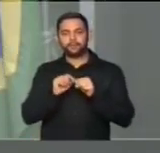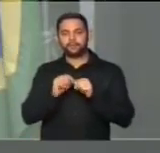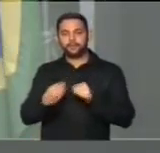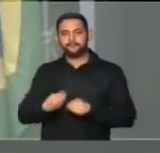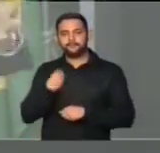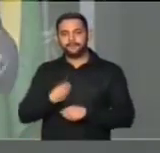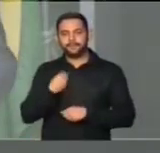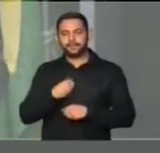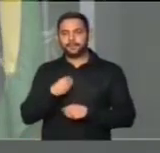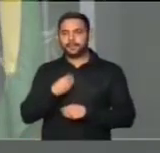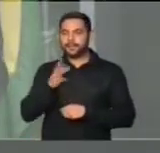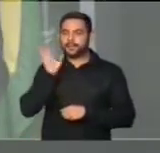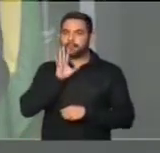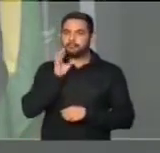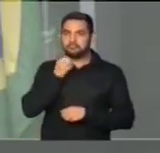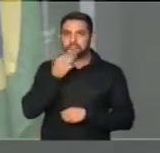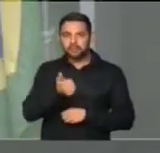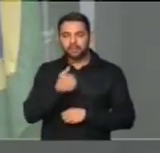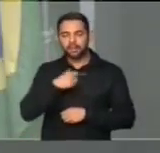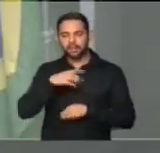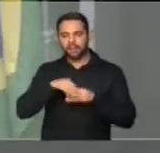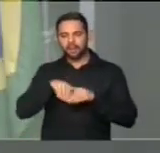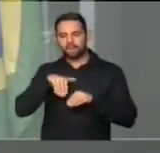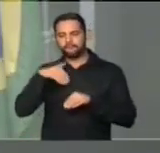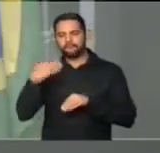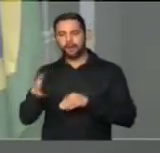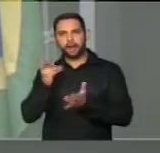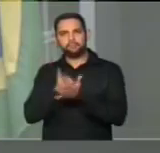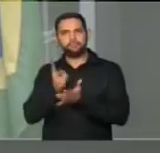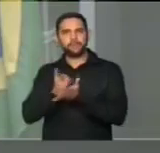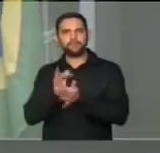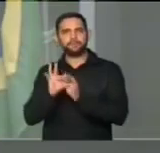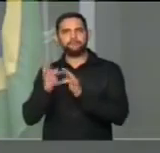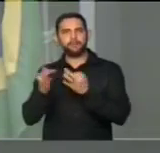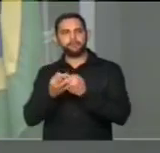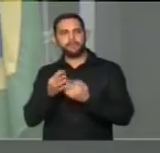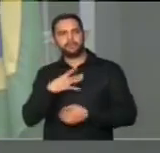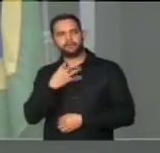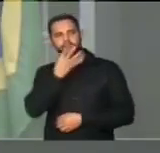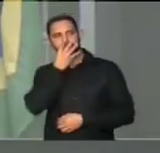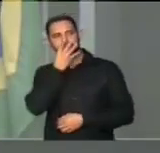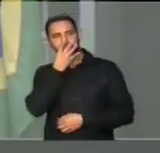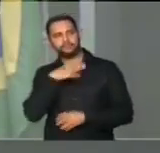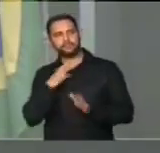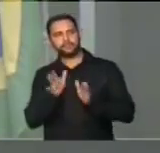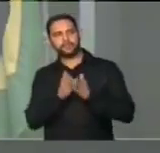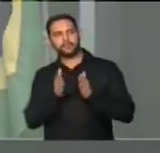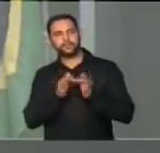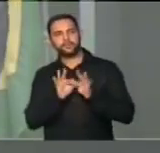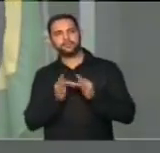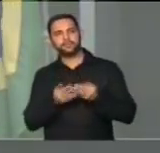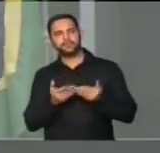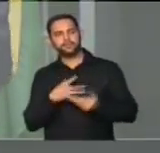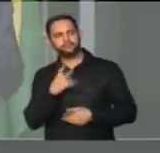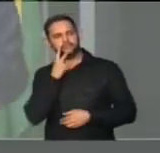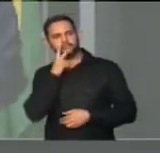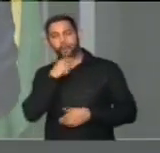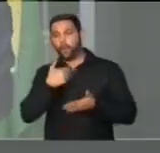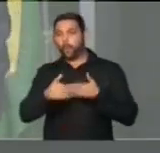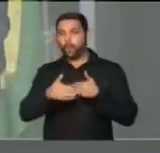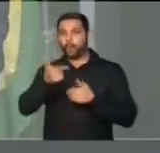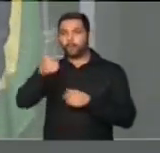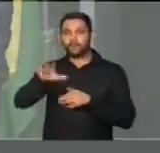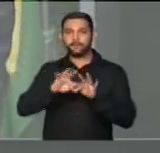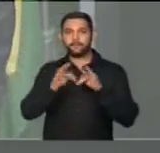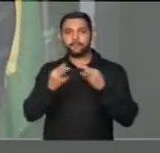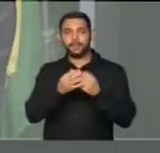vida próspera. E lá fora tinha a mesma família, bastante humilde. Outra família, ou a mesma família,